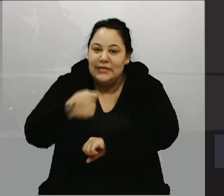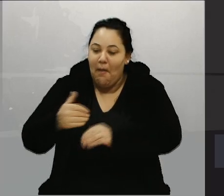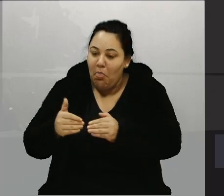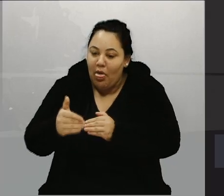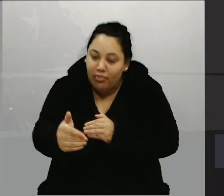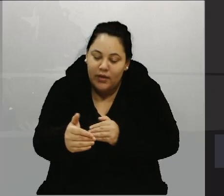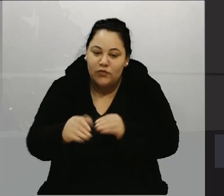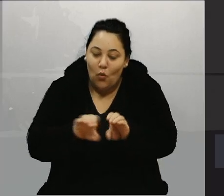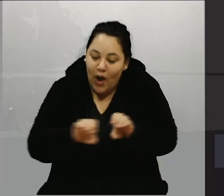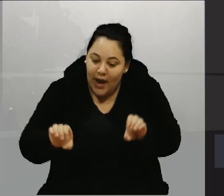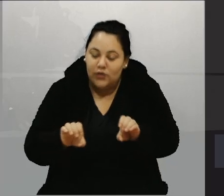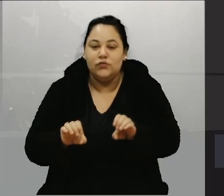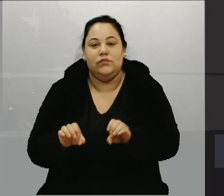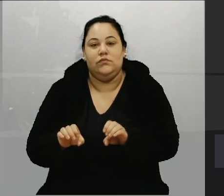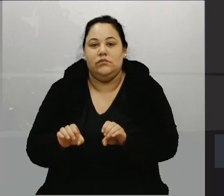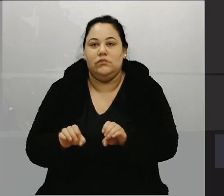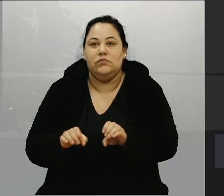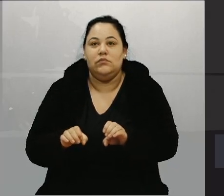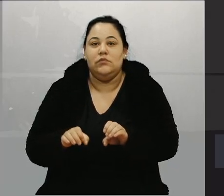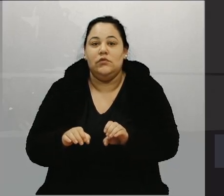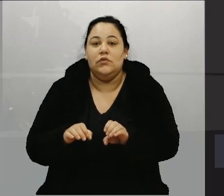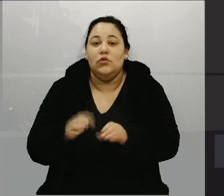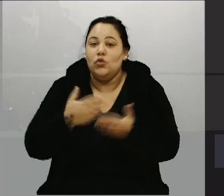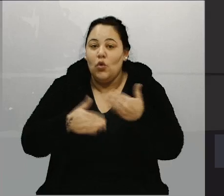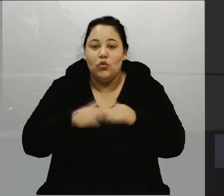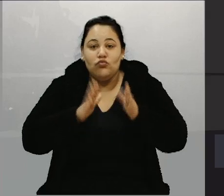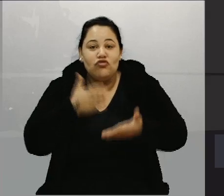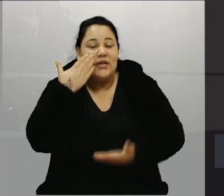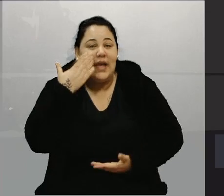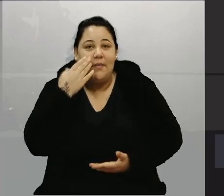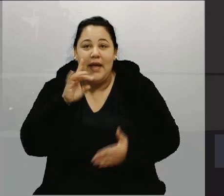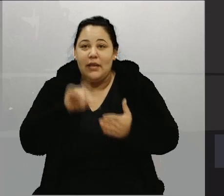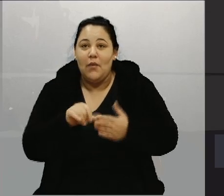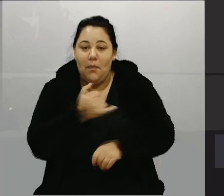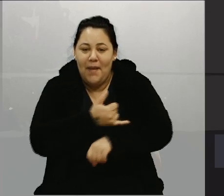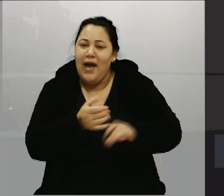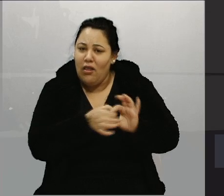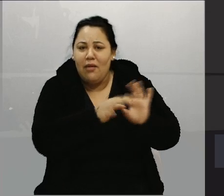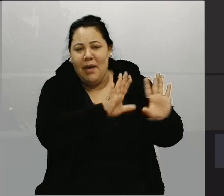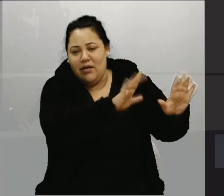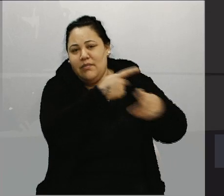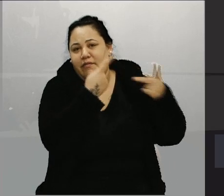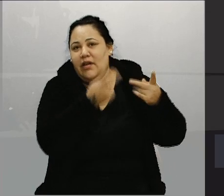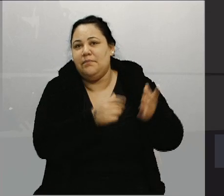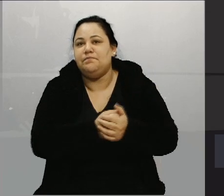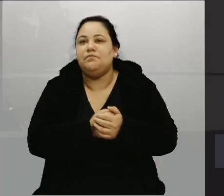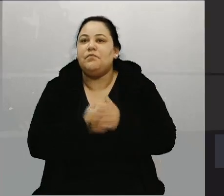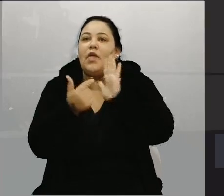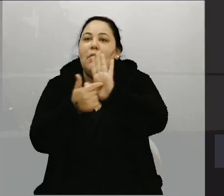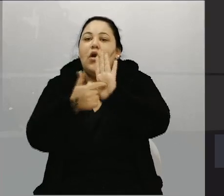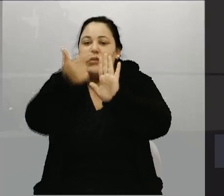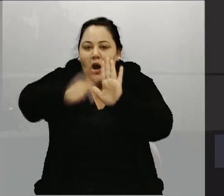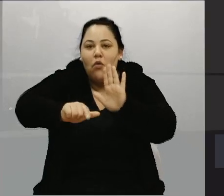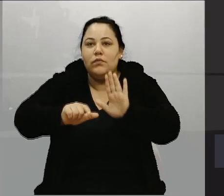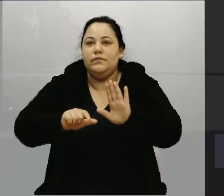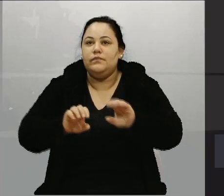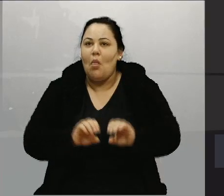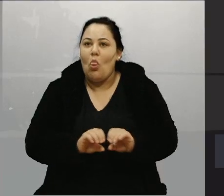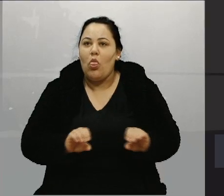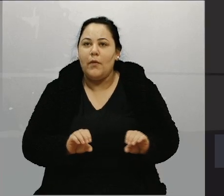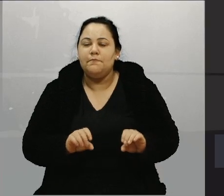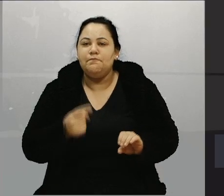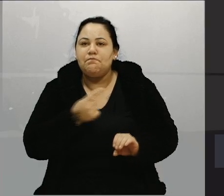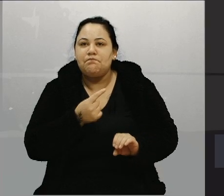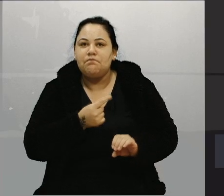que fazer, por que não fazem? Aí passa a outra, depois as cedos à parte. Passa a outra foto. Essa aí é